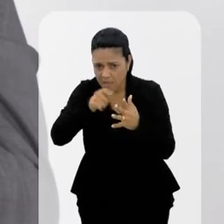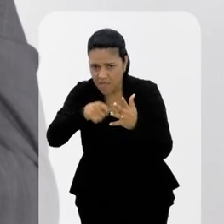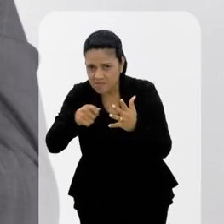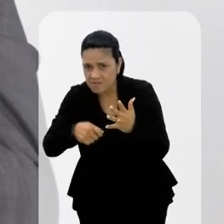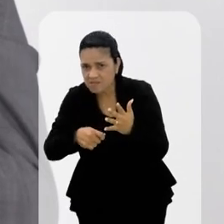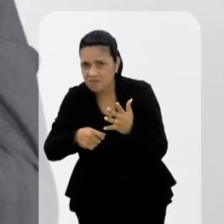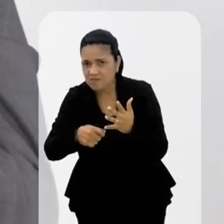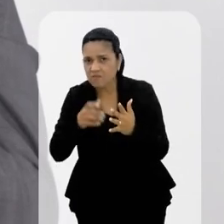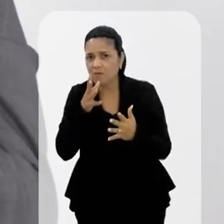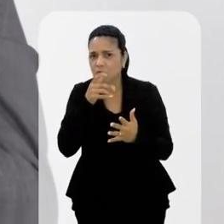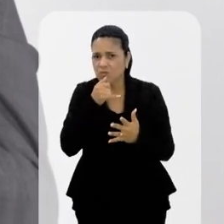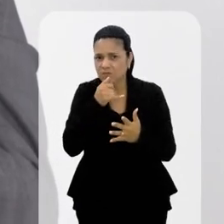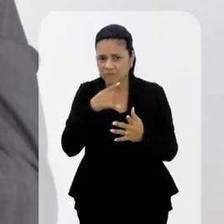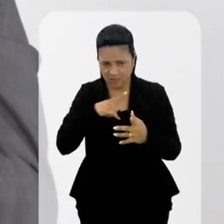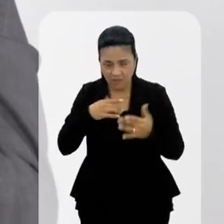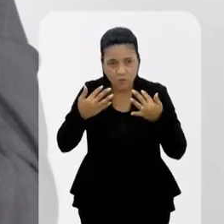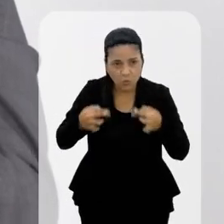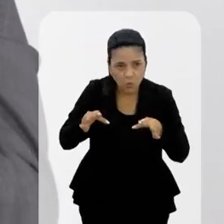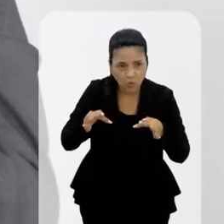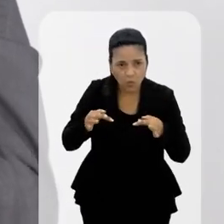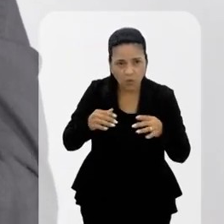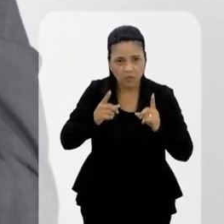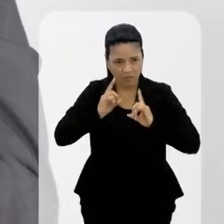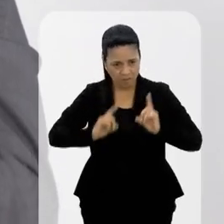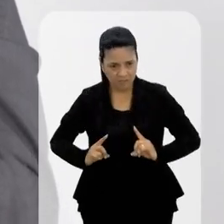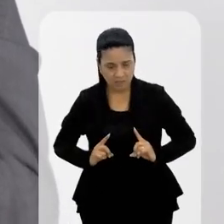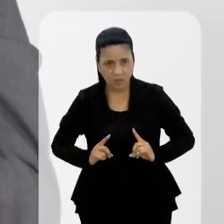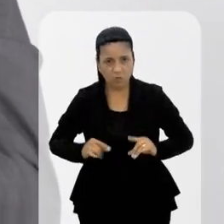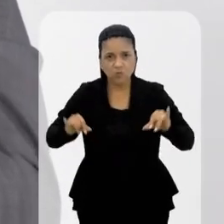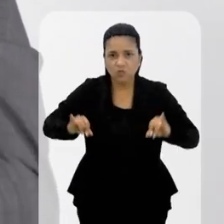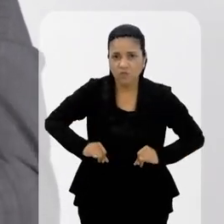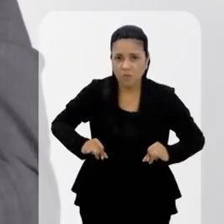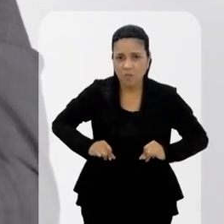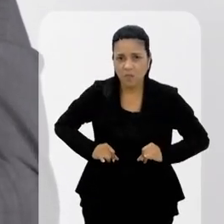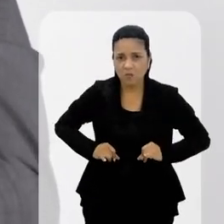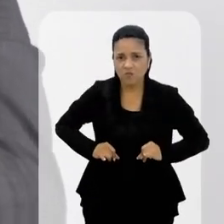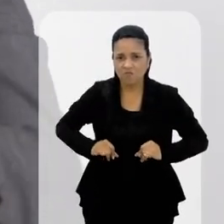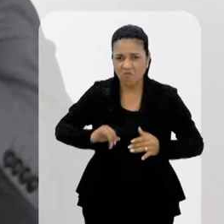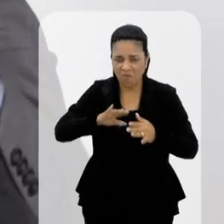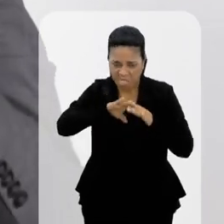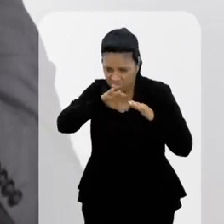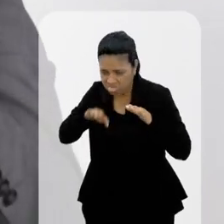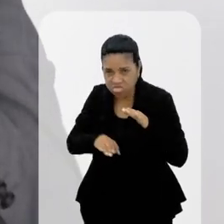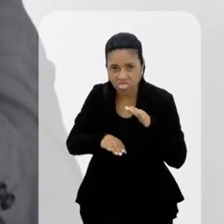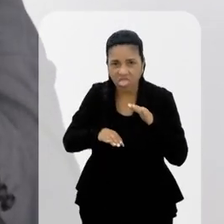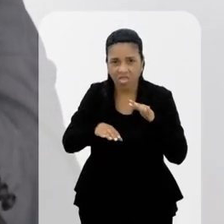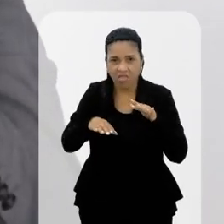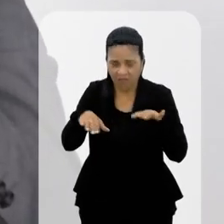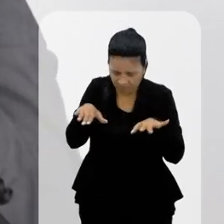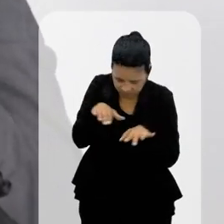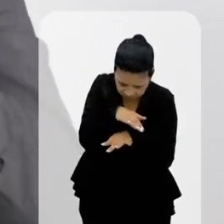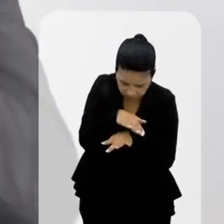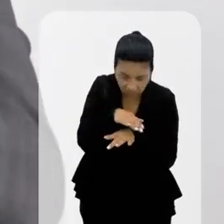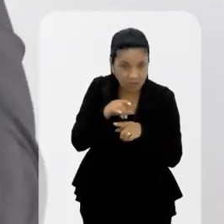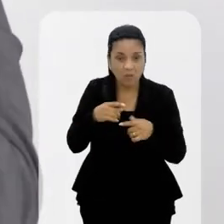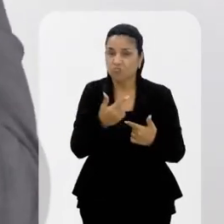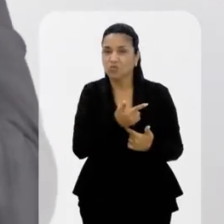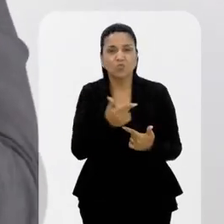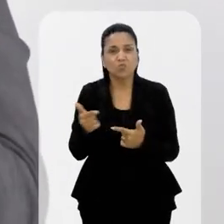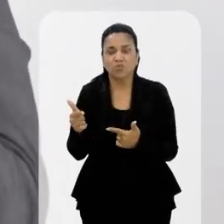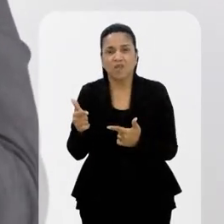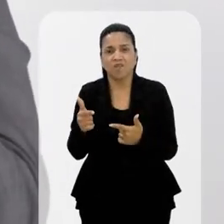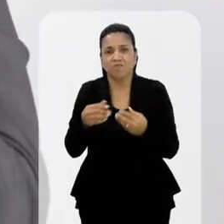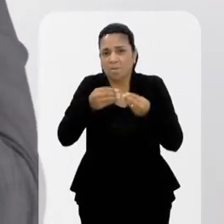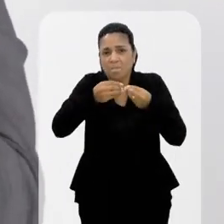dor, sofrimento, angústia, depressão, sofreu algum constrangimento, então você não teve dano moral. E isso sempre